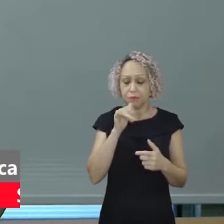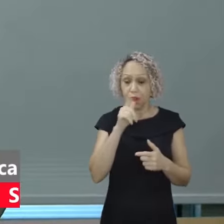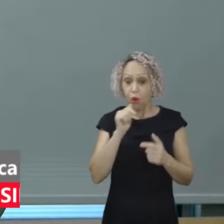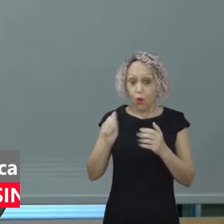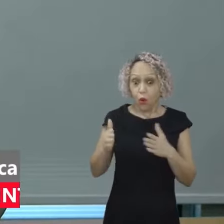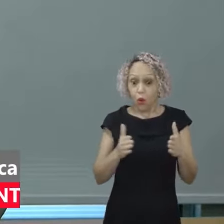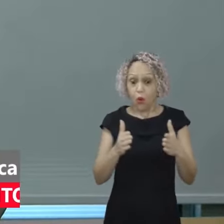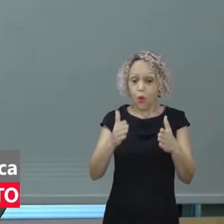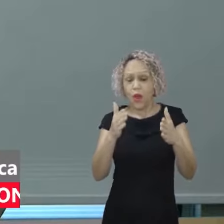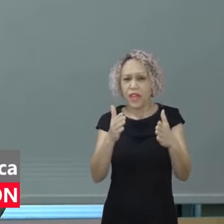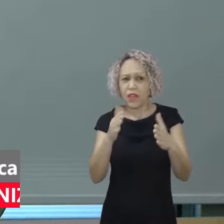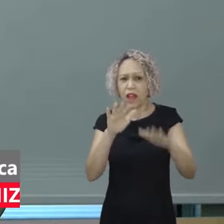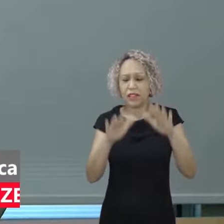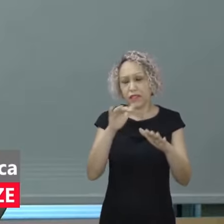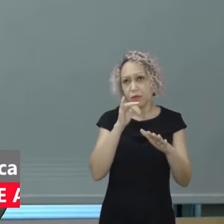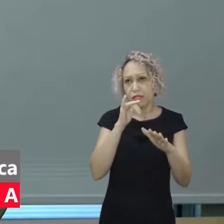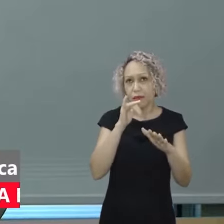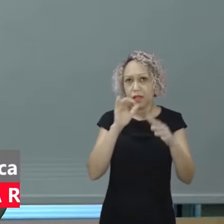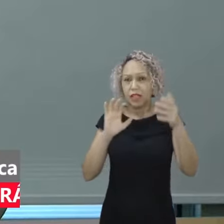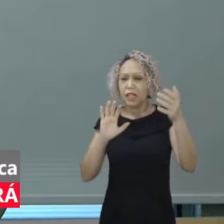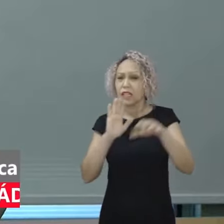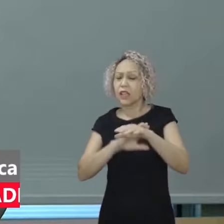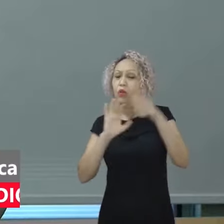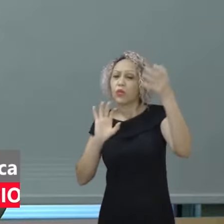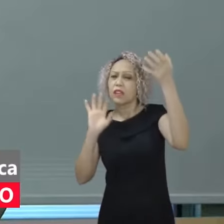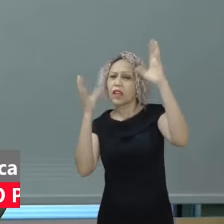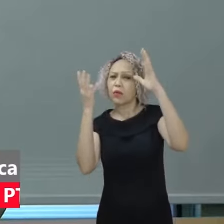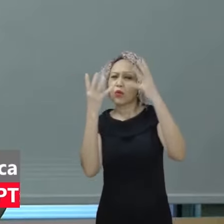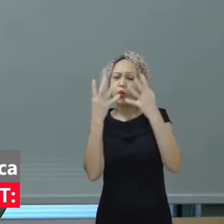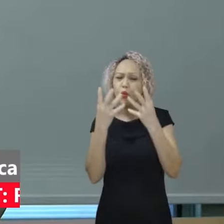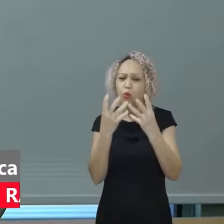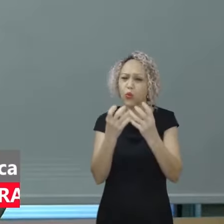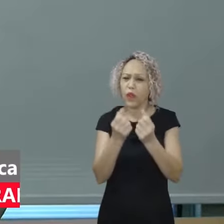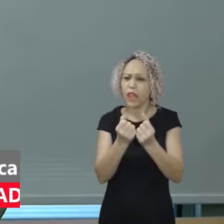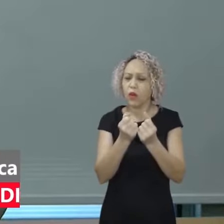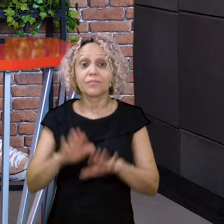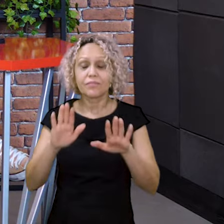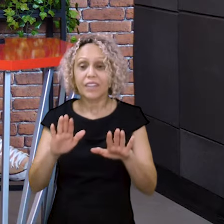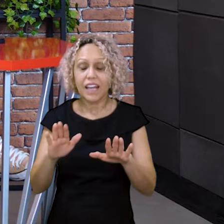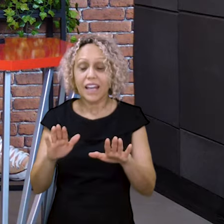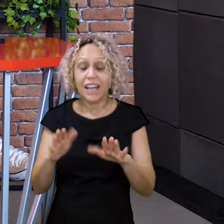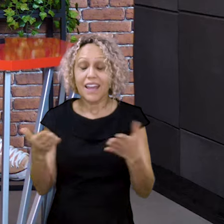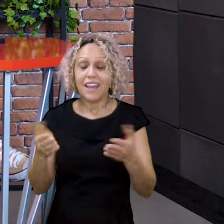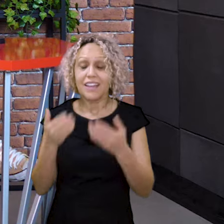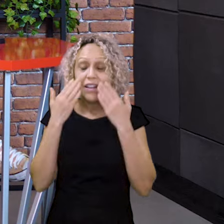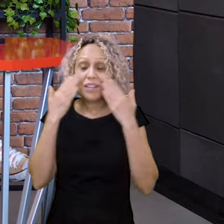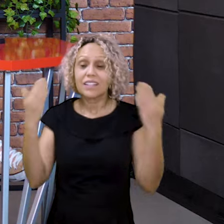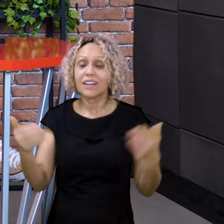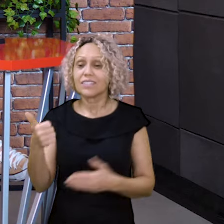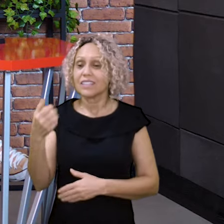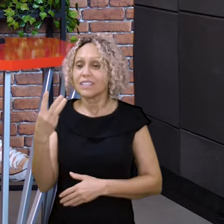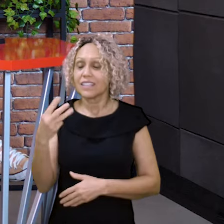as pessoas bebem a água, que é uma água de baixa qualidade, acabam ficando doentes e gera problema em cima de problema. E esse foi mais